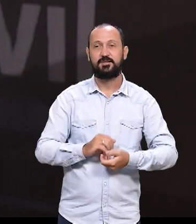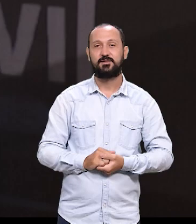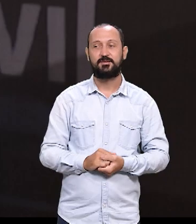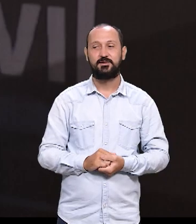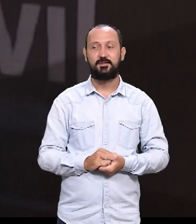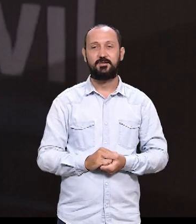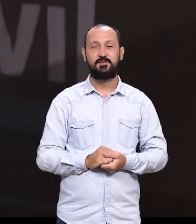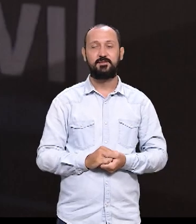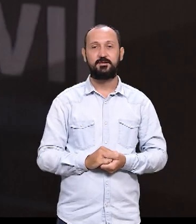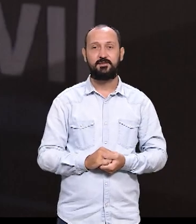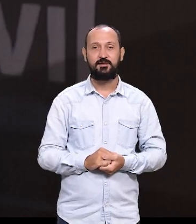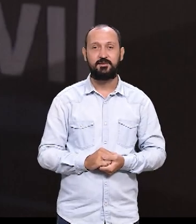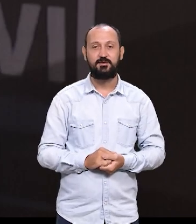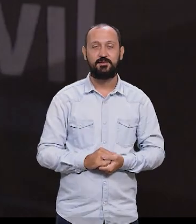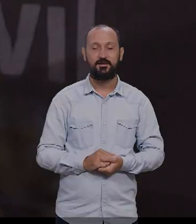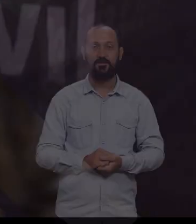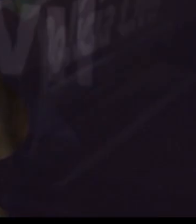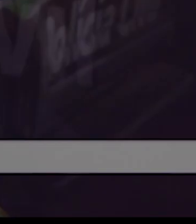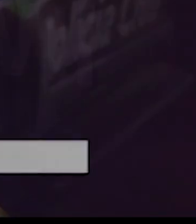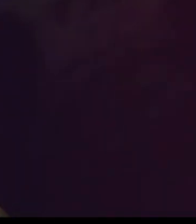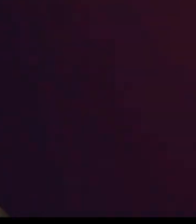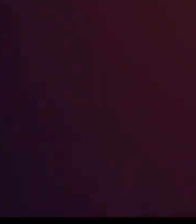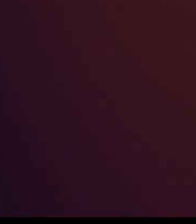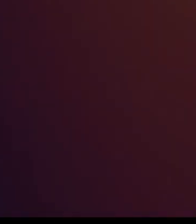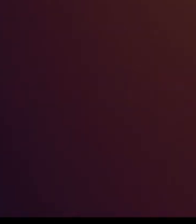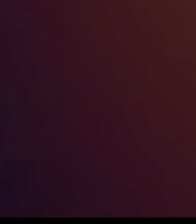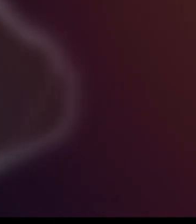mama e do Câncer de de